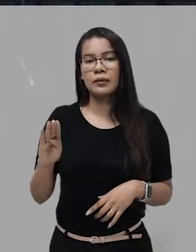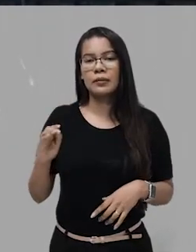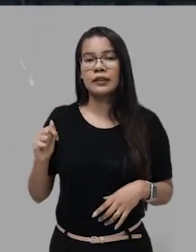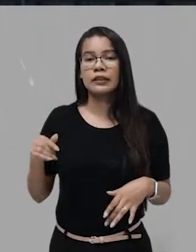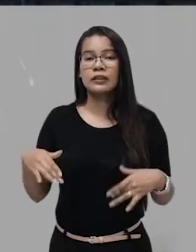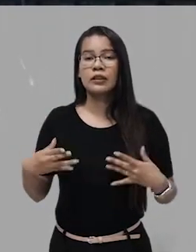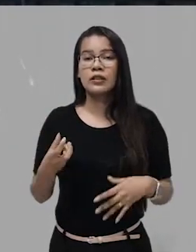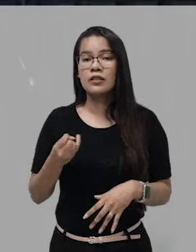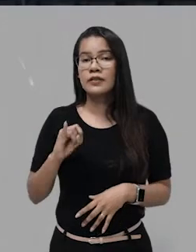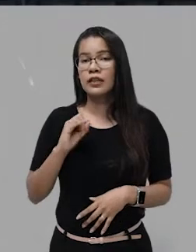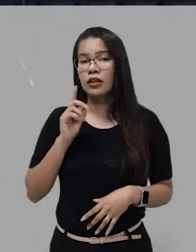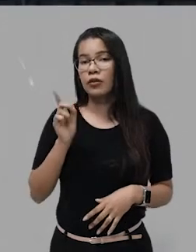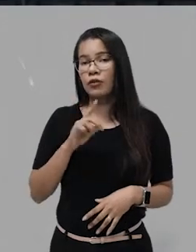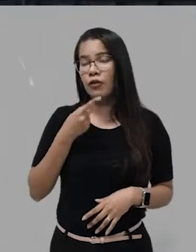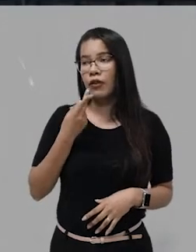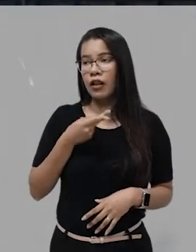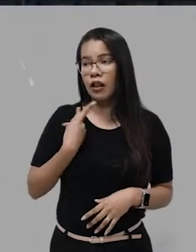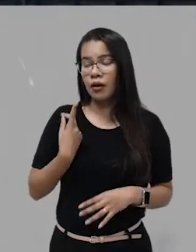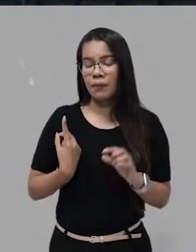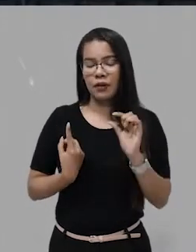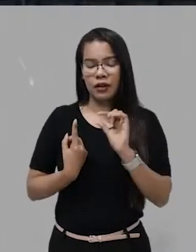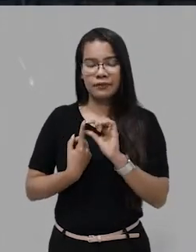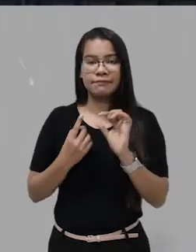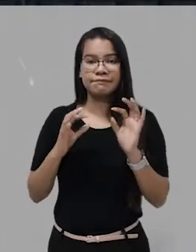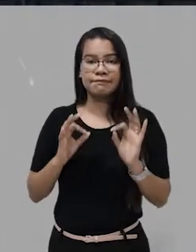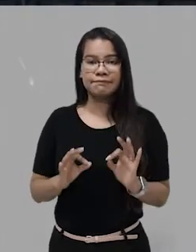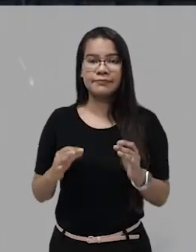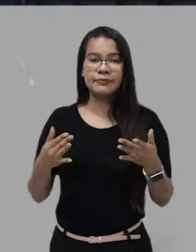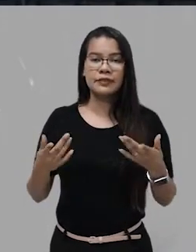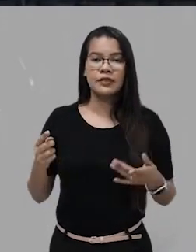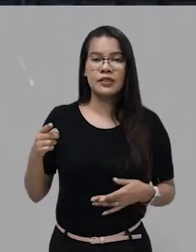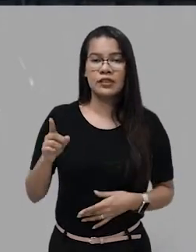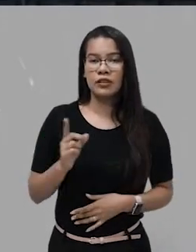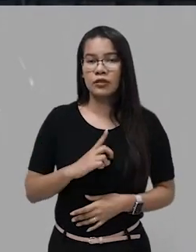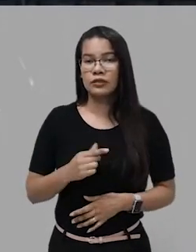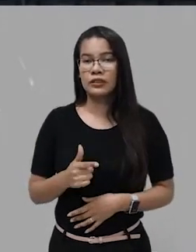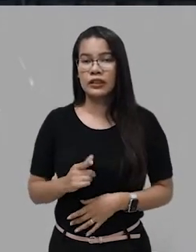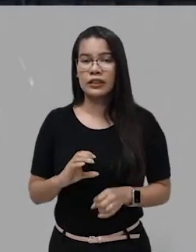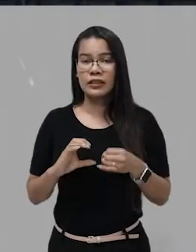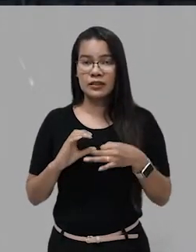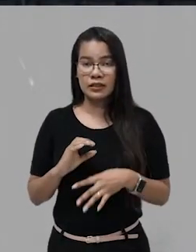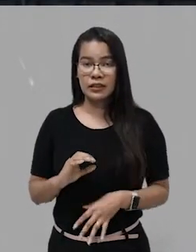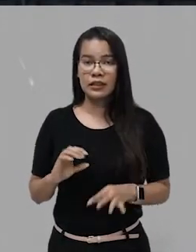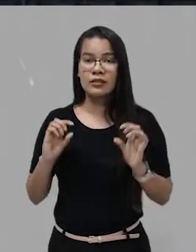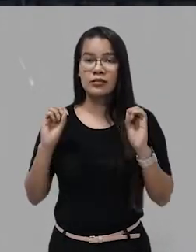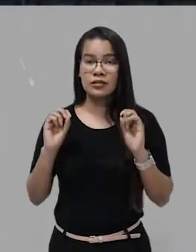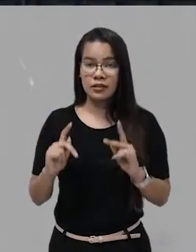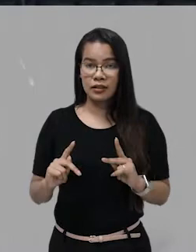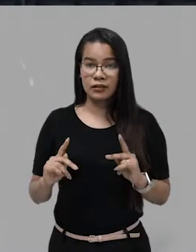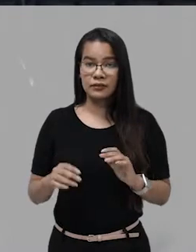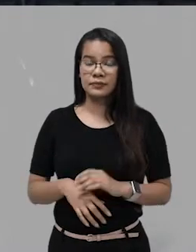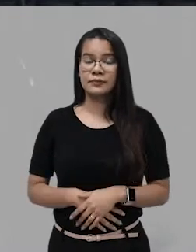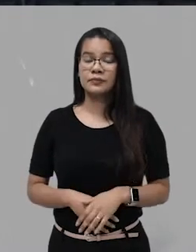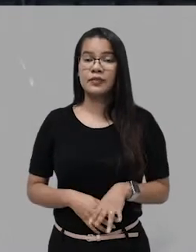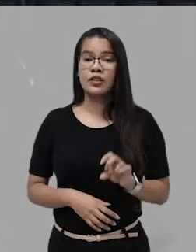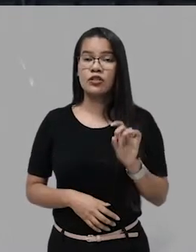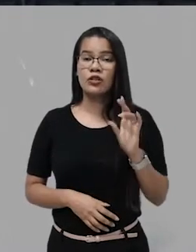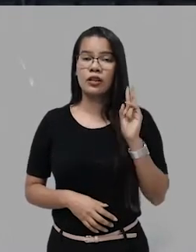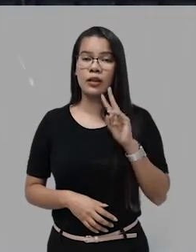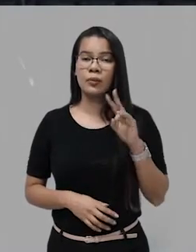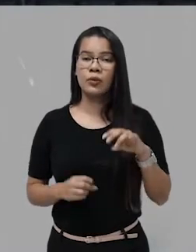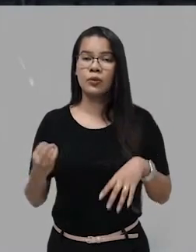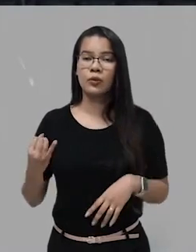não pronunciar a palavra da forma correta, aí vocês já não vão ter a classificação correta. Então, só relembrando quanto